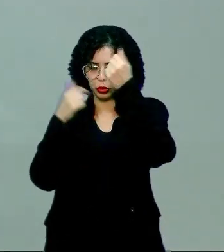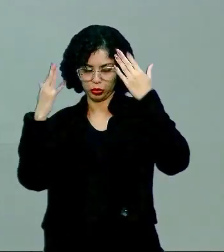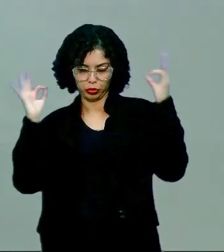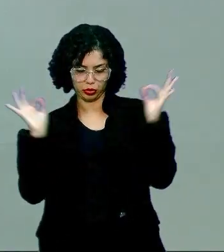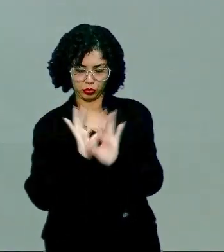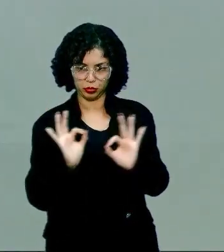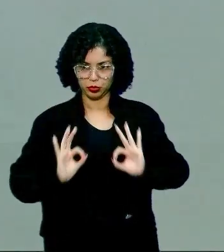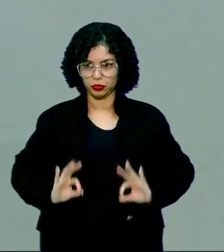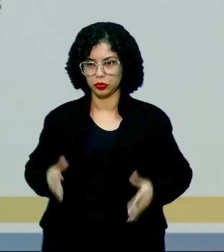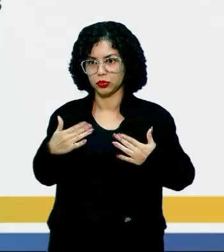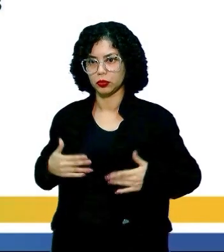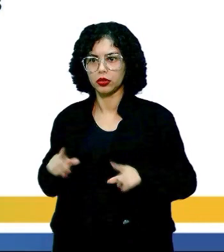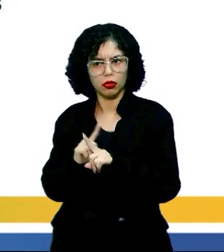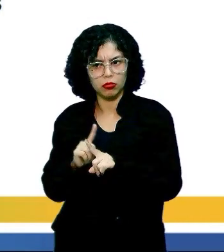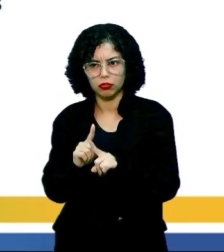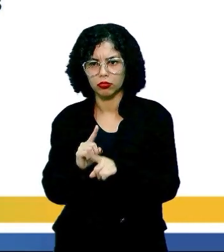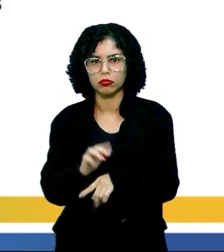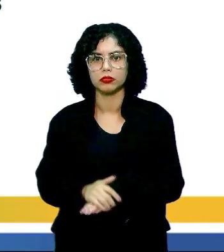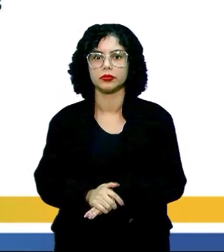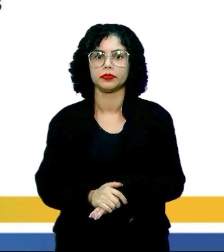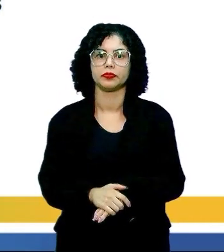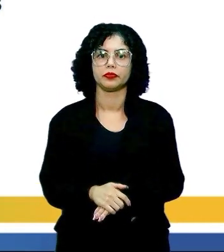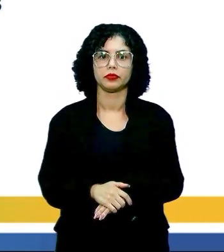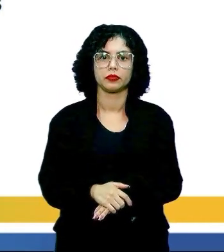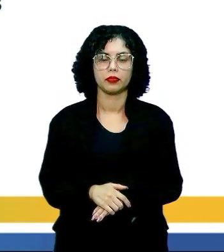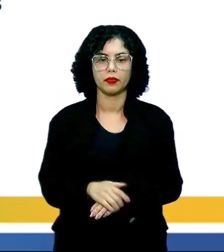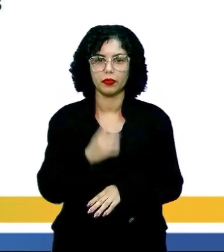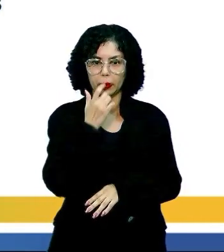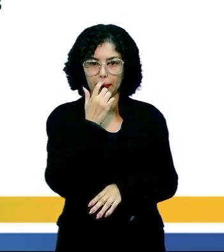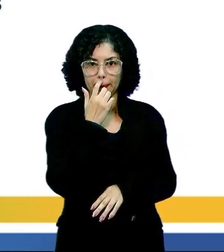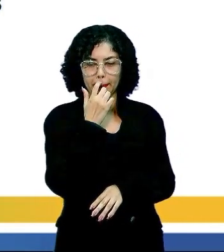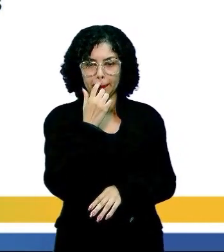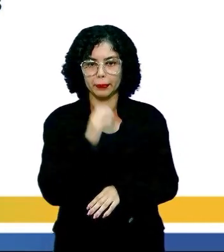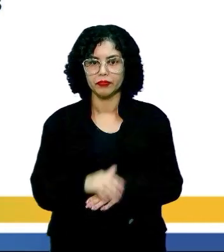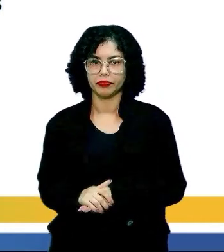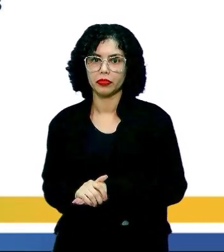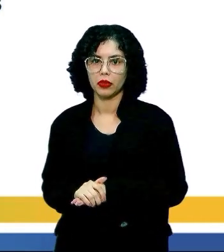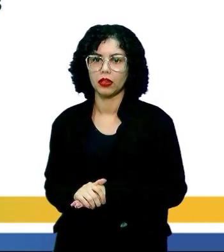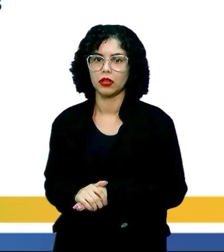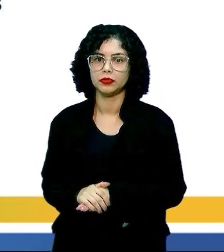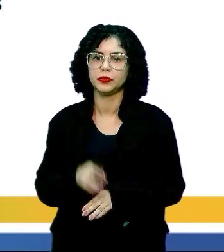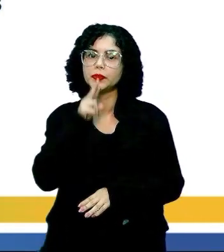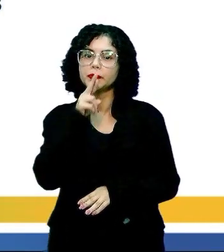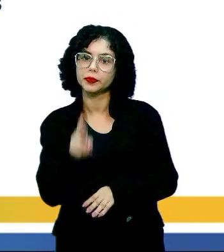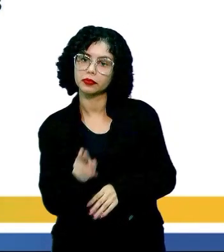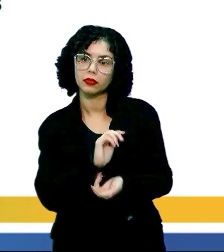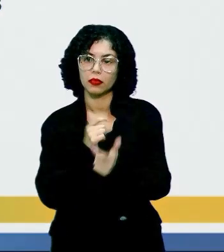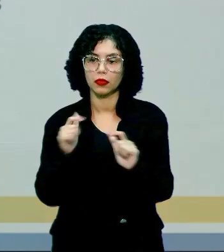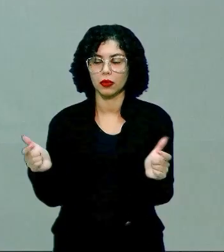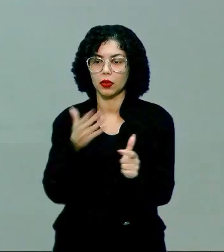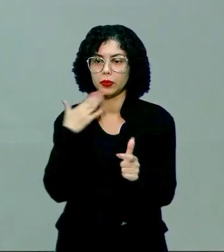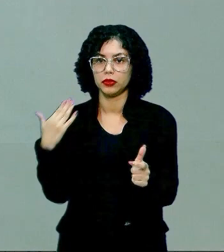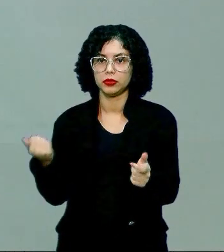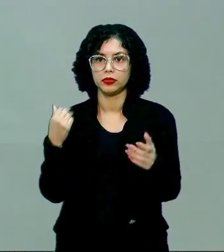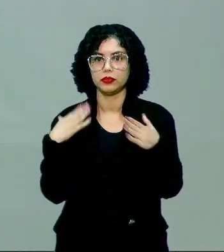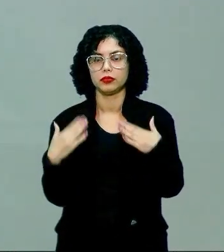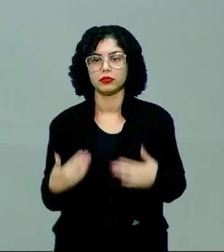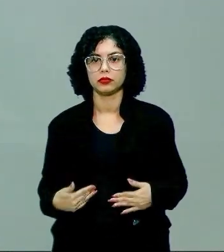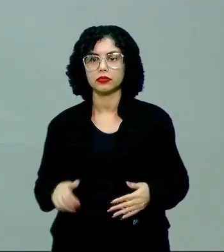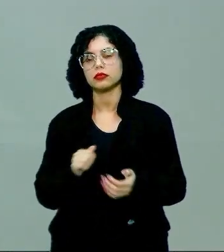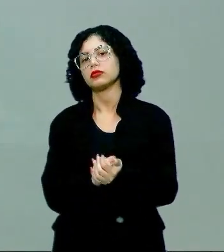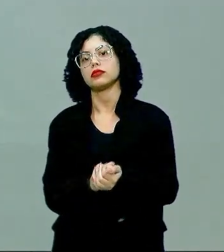para esse tipo de Conduta tranquilo a outra observação você seria para resultado obter resultados de alta